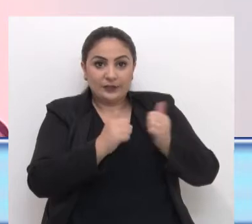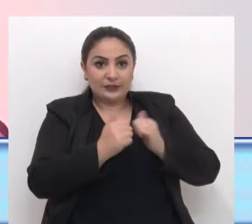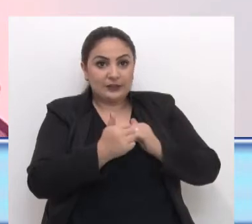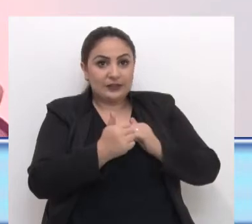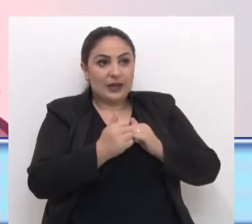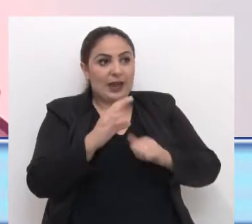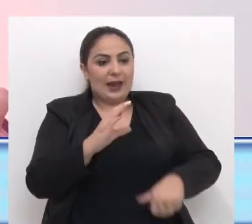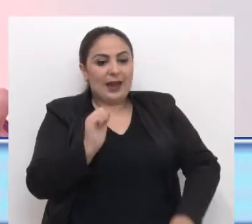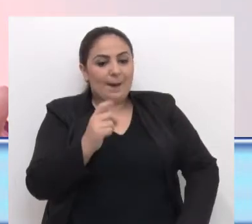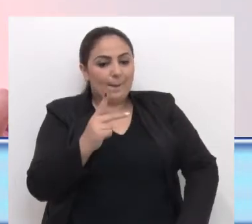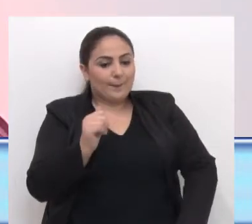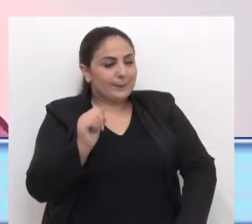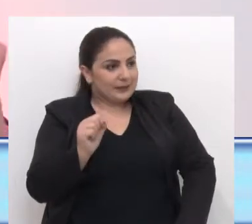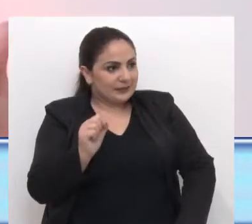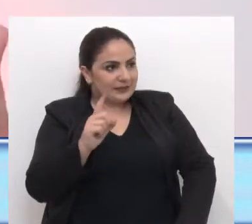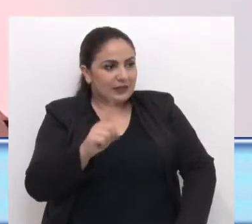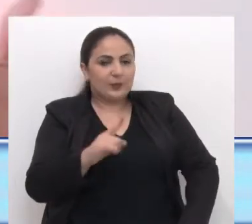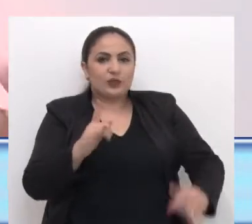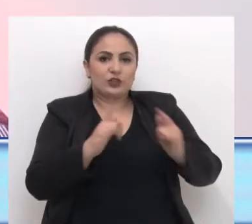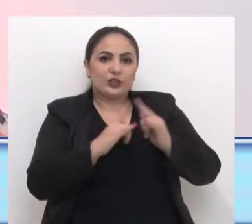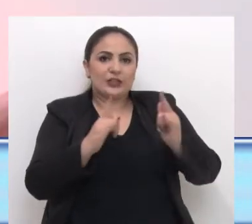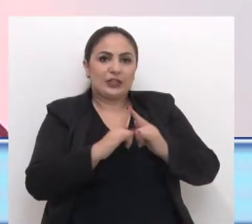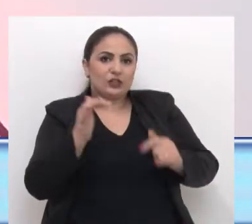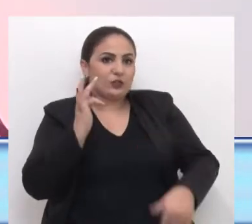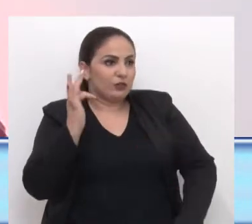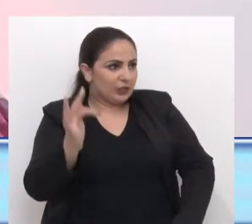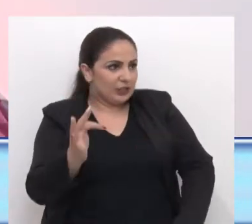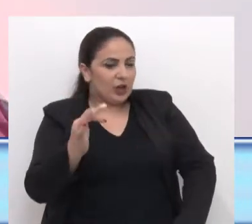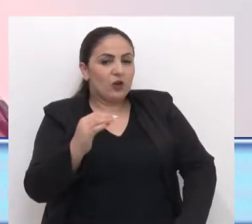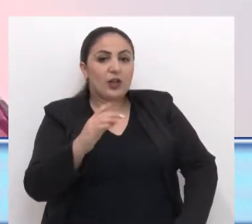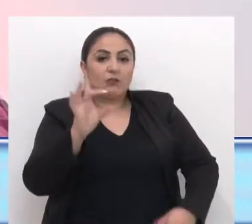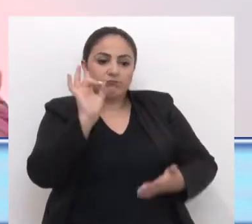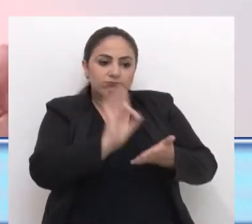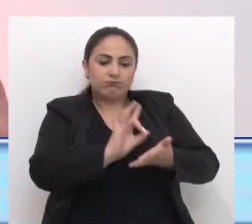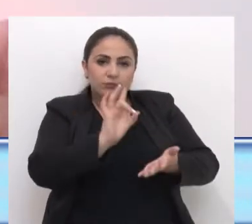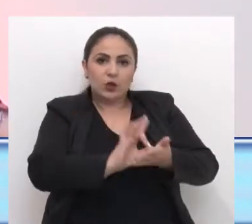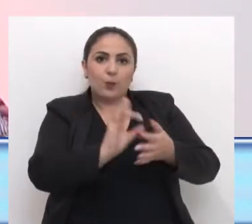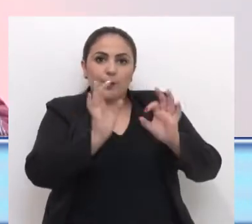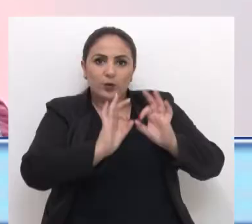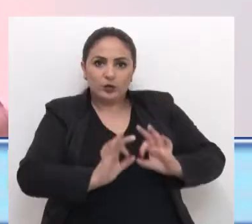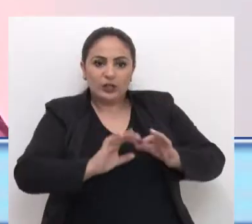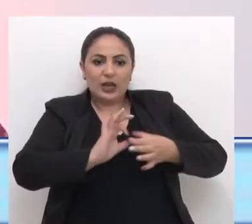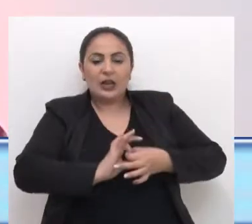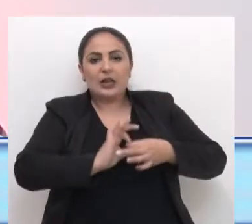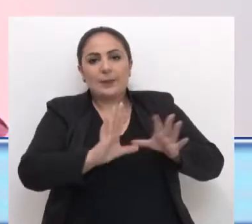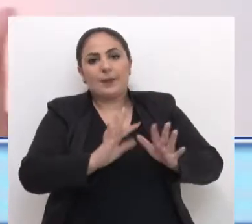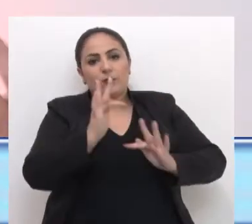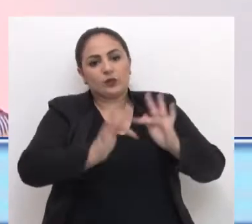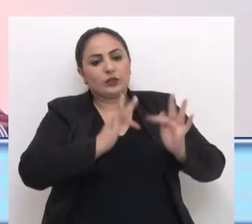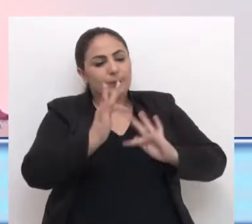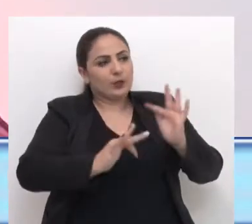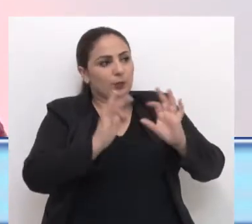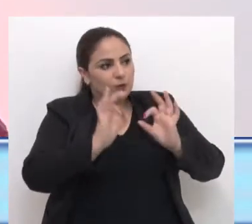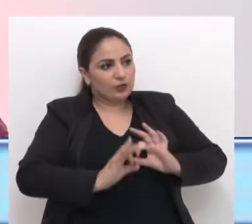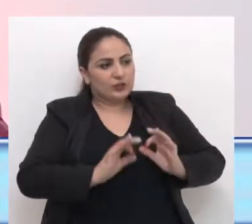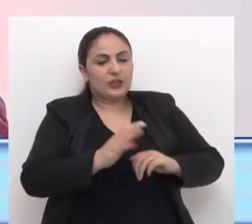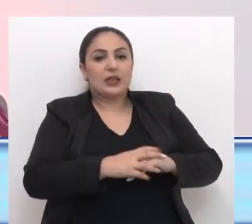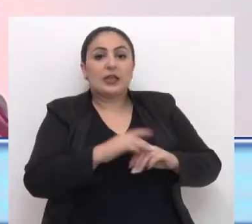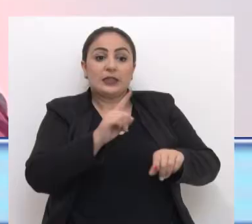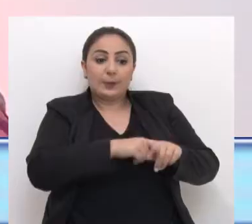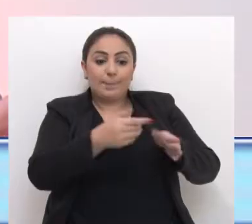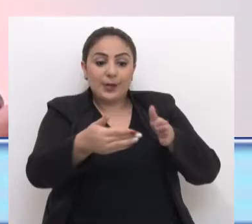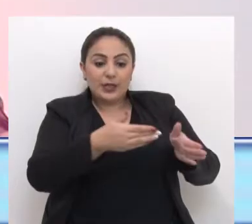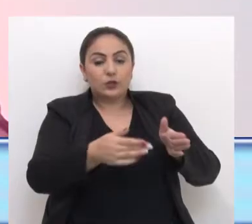avaliação da quadrienal, a CAPES é o órgão federal que regulamenta os programas, que autoriza o funcionamento